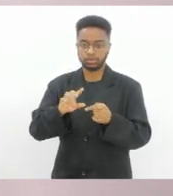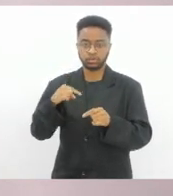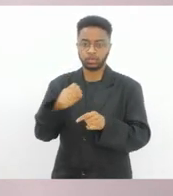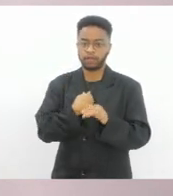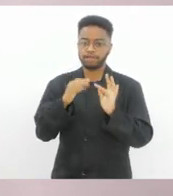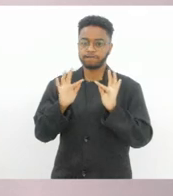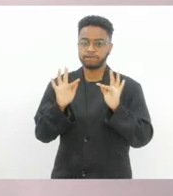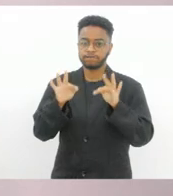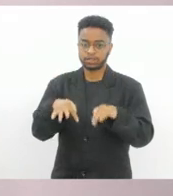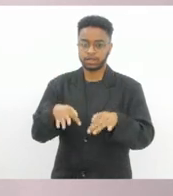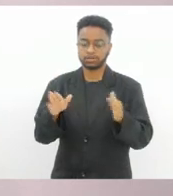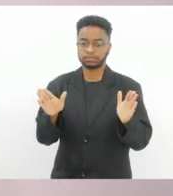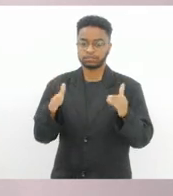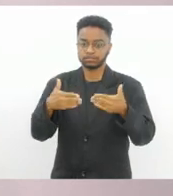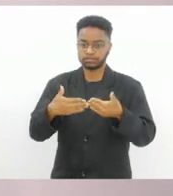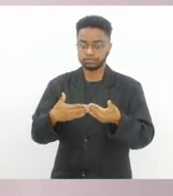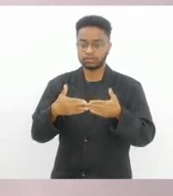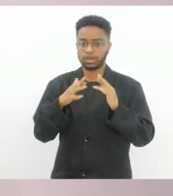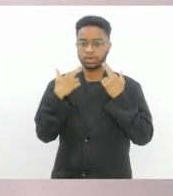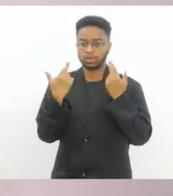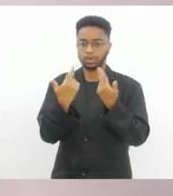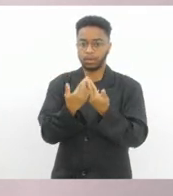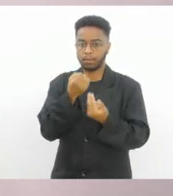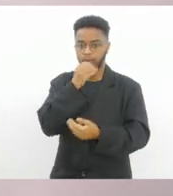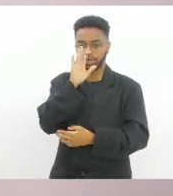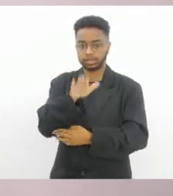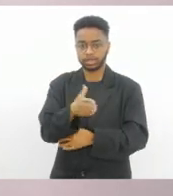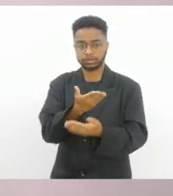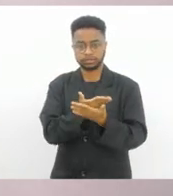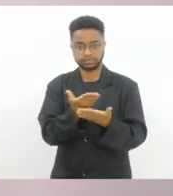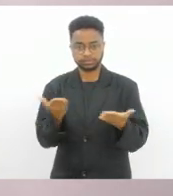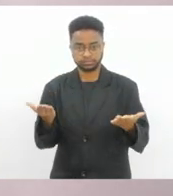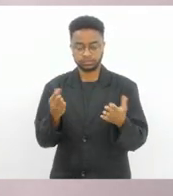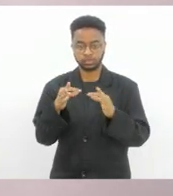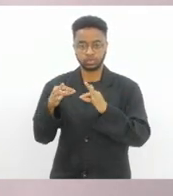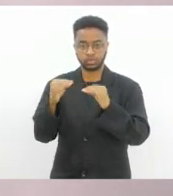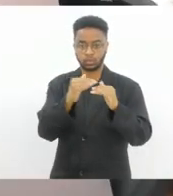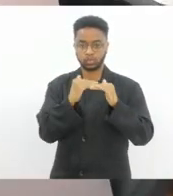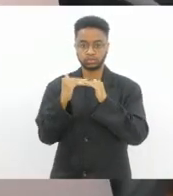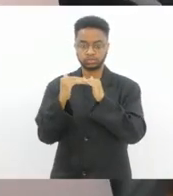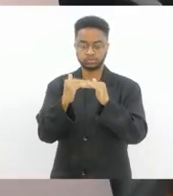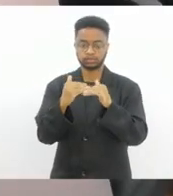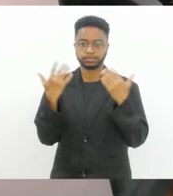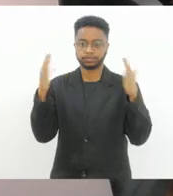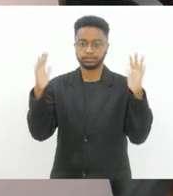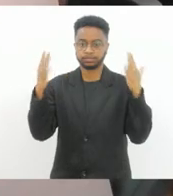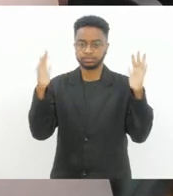está encerrada a presente sessão. Uma boa tarde para todas, todos e todes.